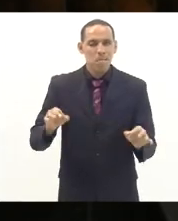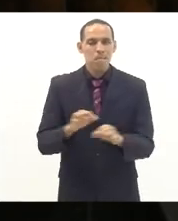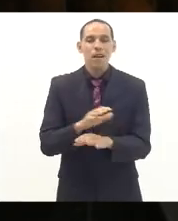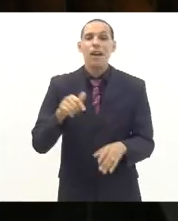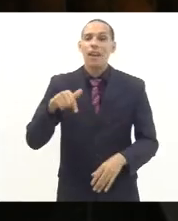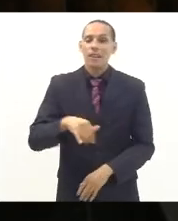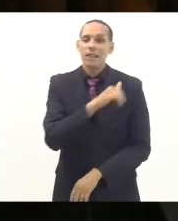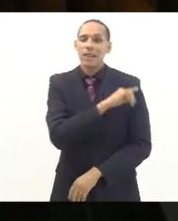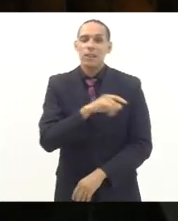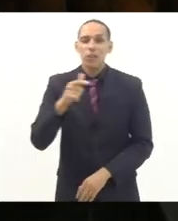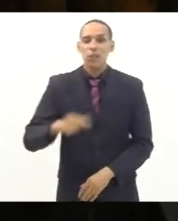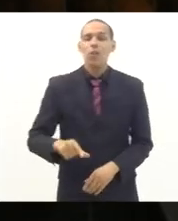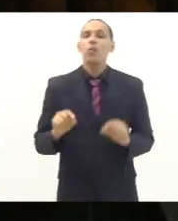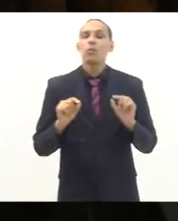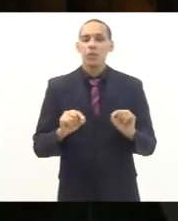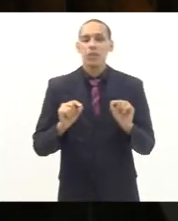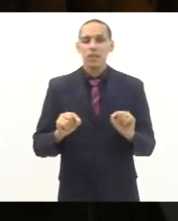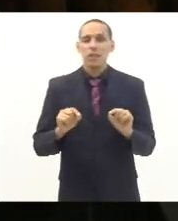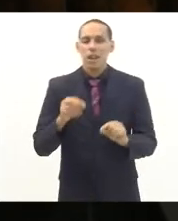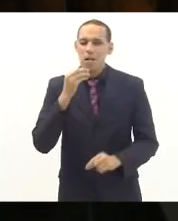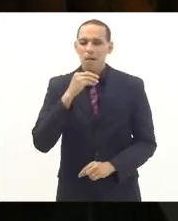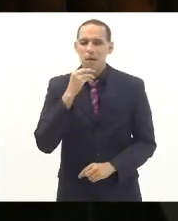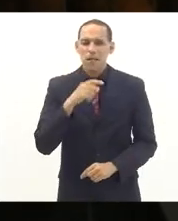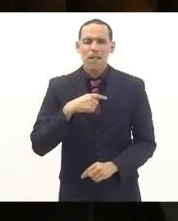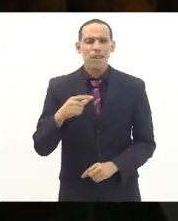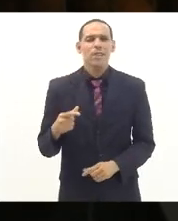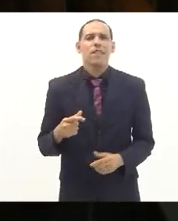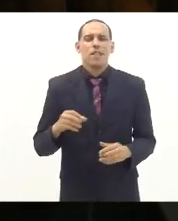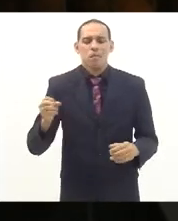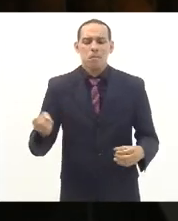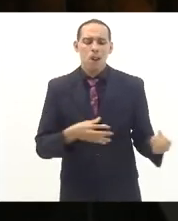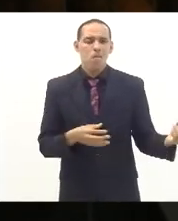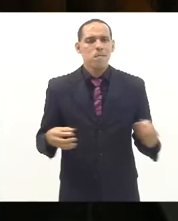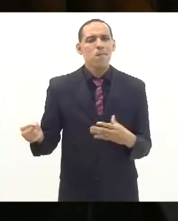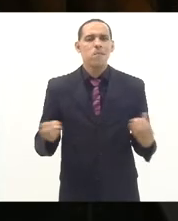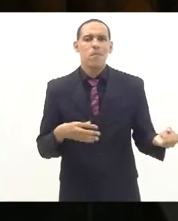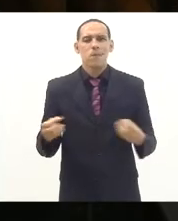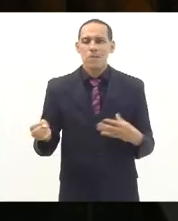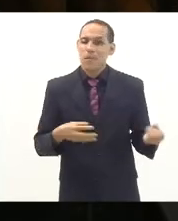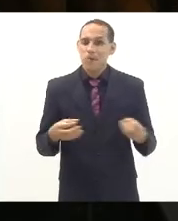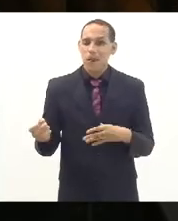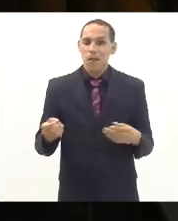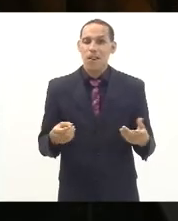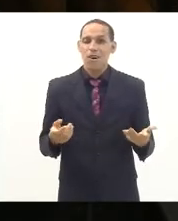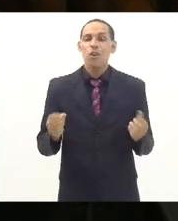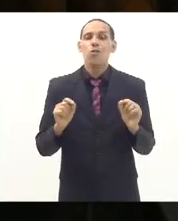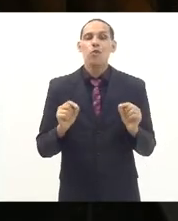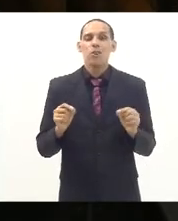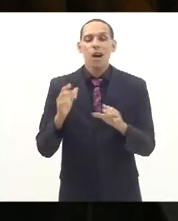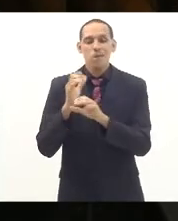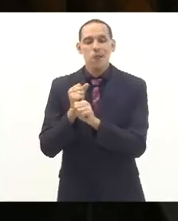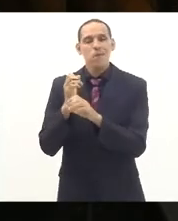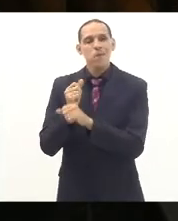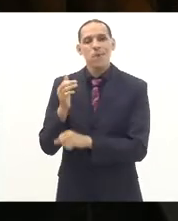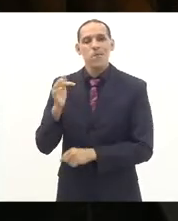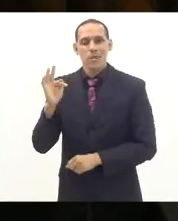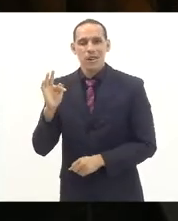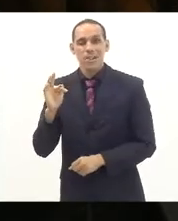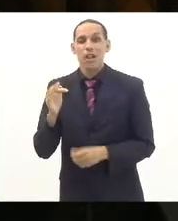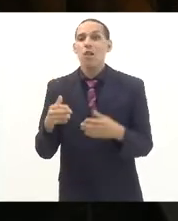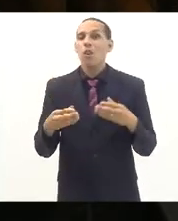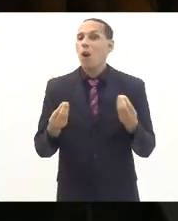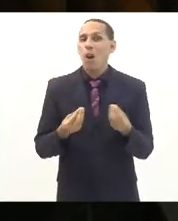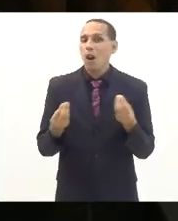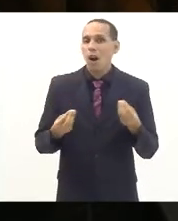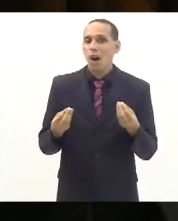vez o estado do Rio de Janeiro tem uma grande oportunidade de modernização em suas Finanças com essa arrecadação de